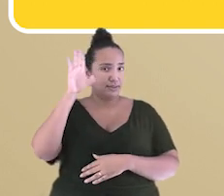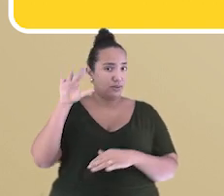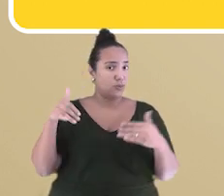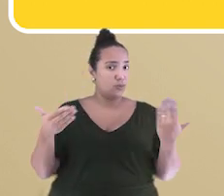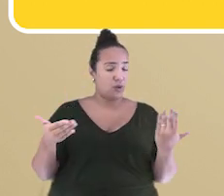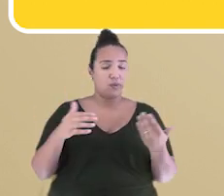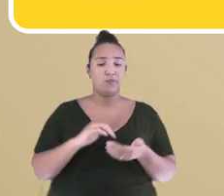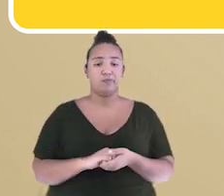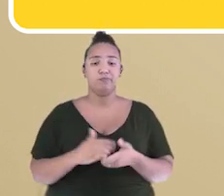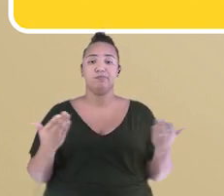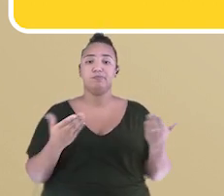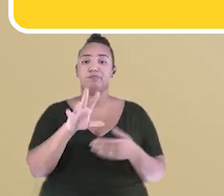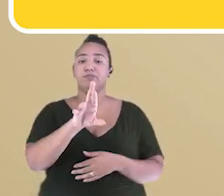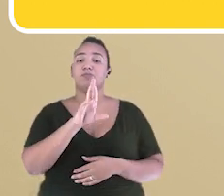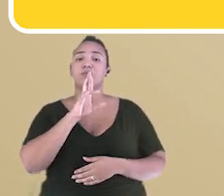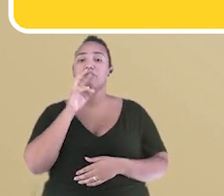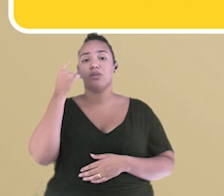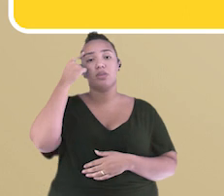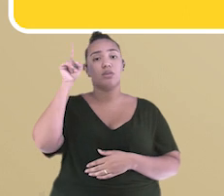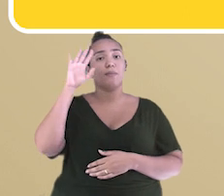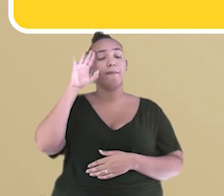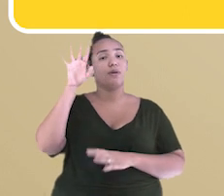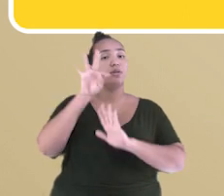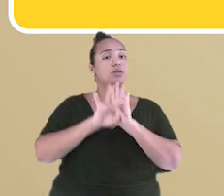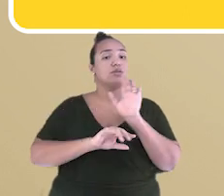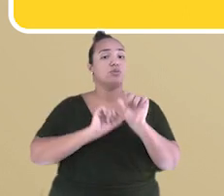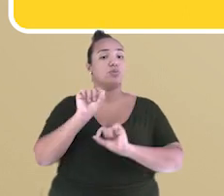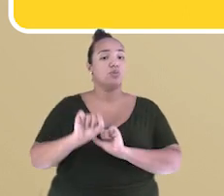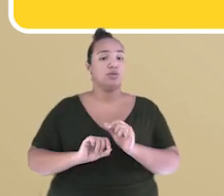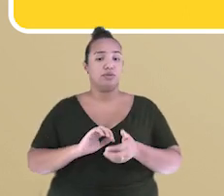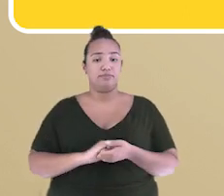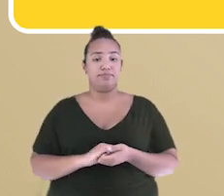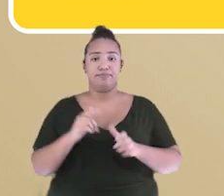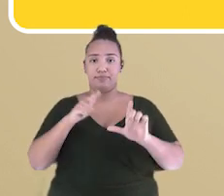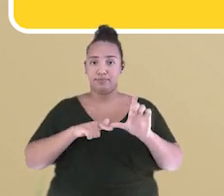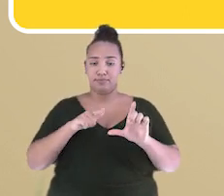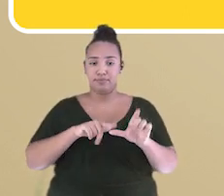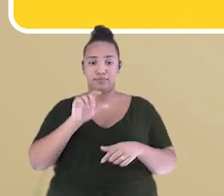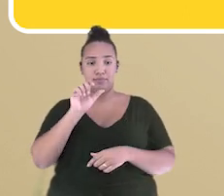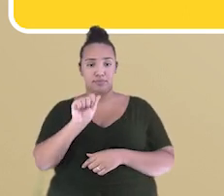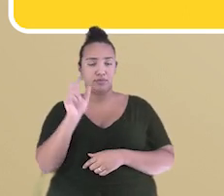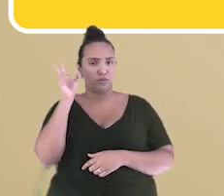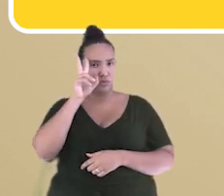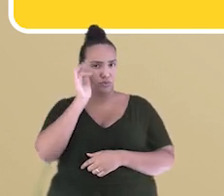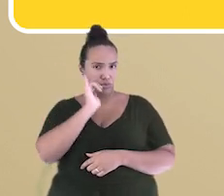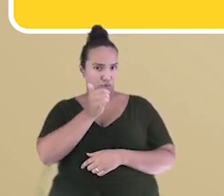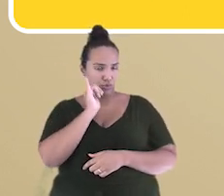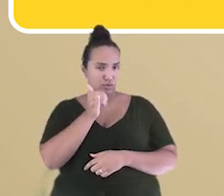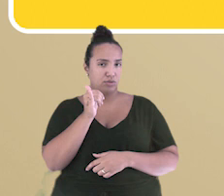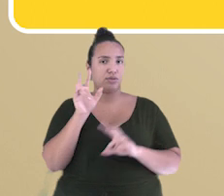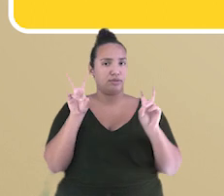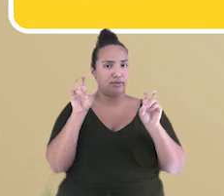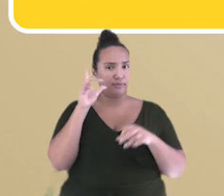texto? Responda. A ideia central do texto é: letra A, contar uma história